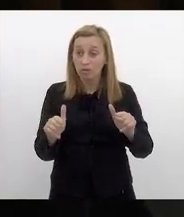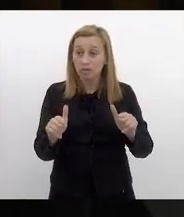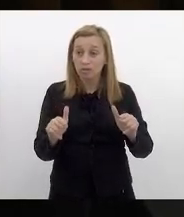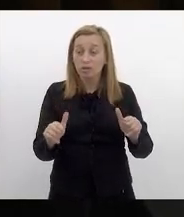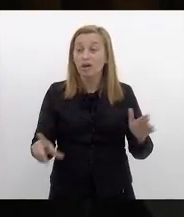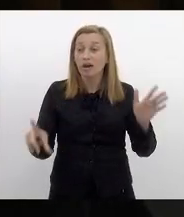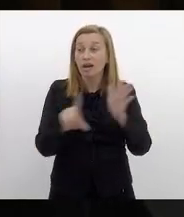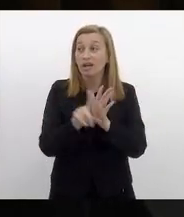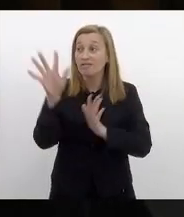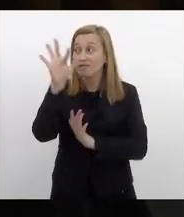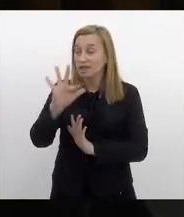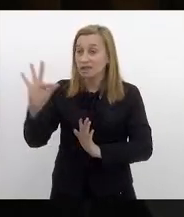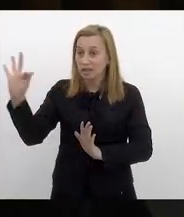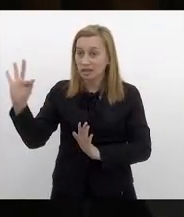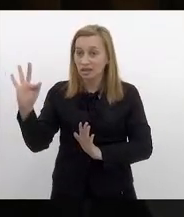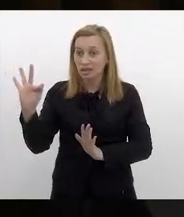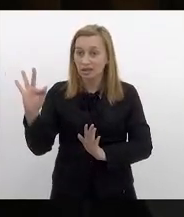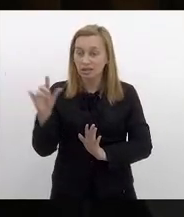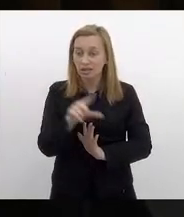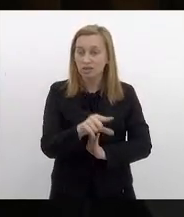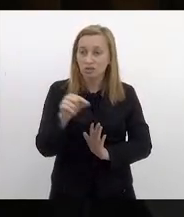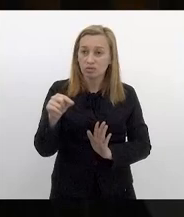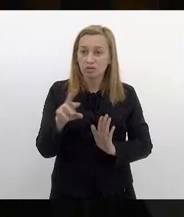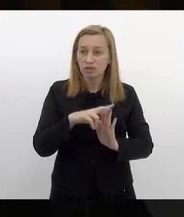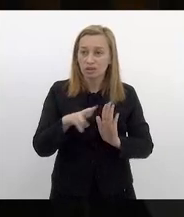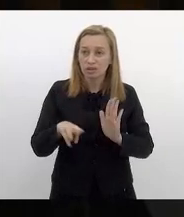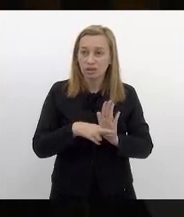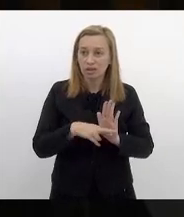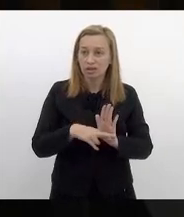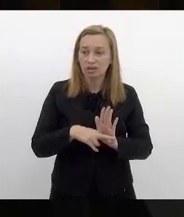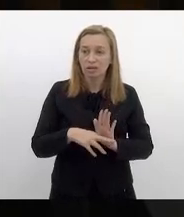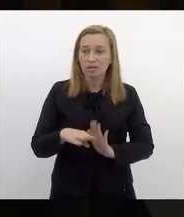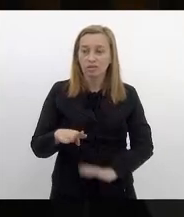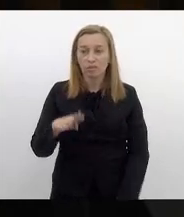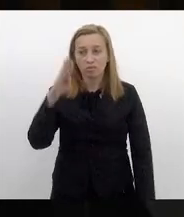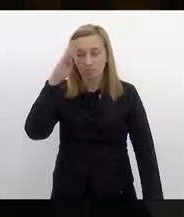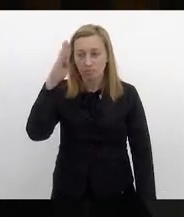lei federal que definiu essa regra para os militares.